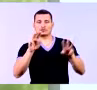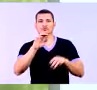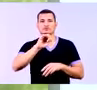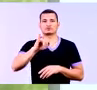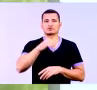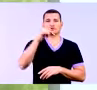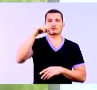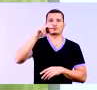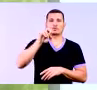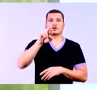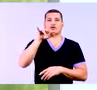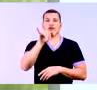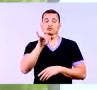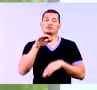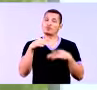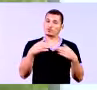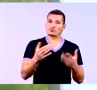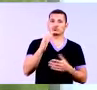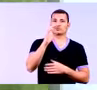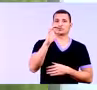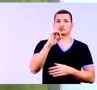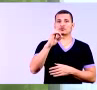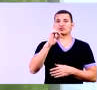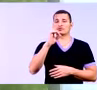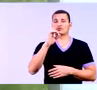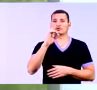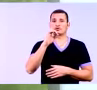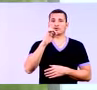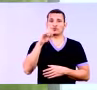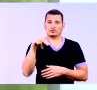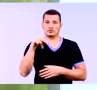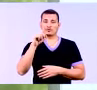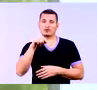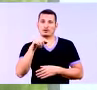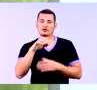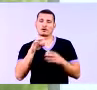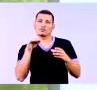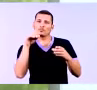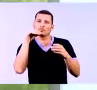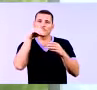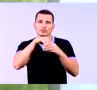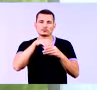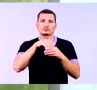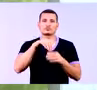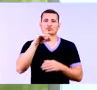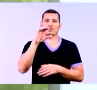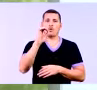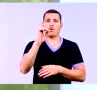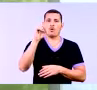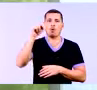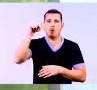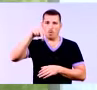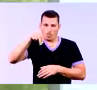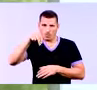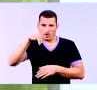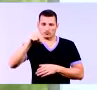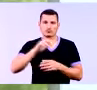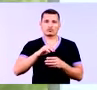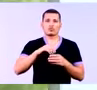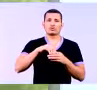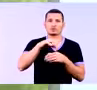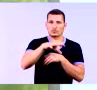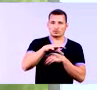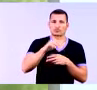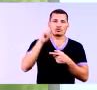o CDN nada mais é do que um repositório online de conteúdo lógico, visual